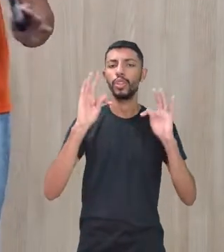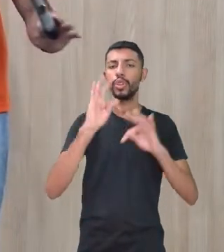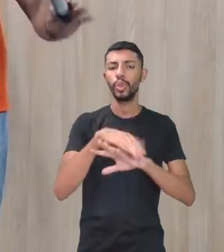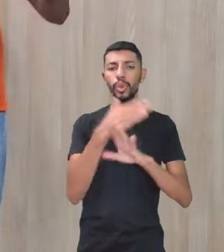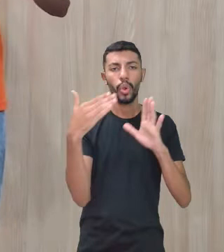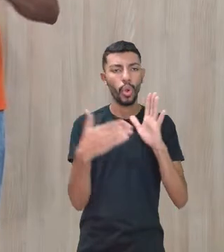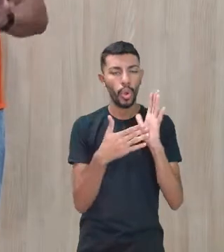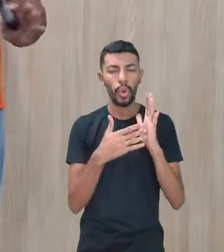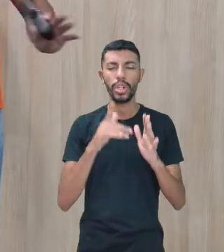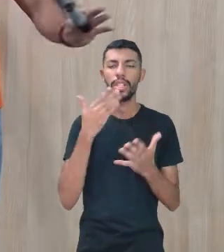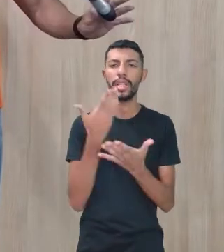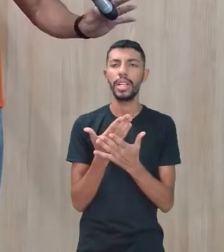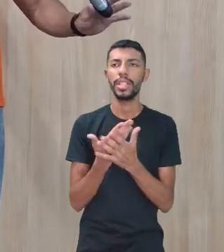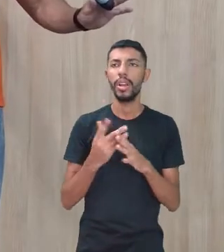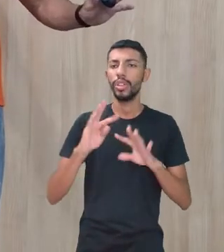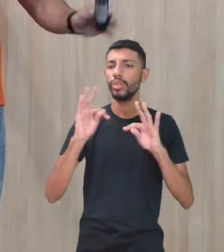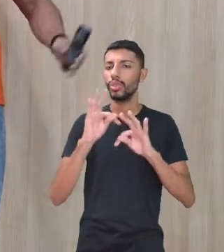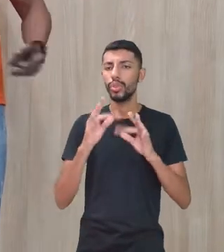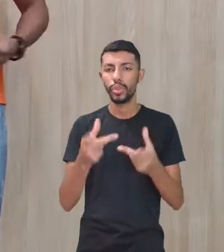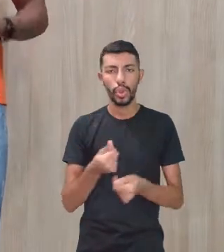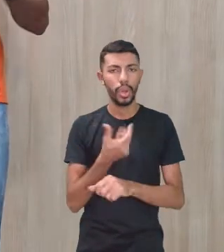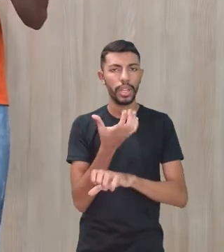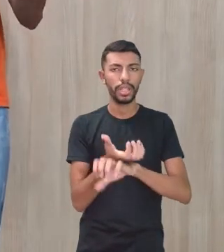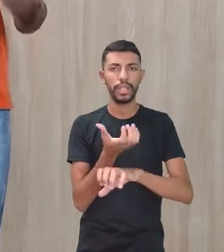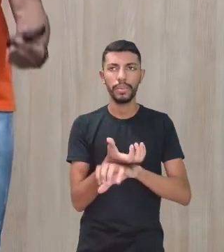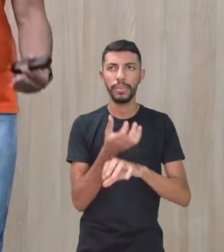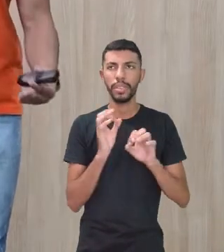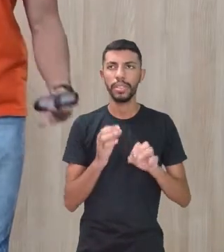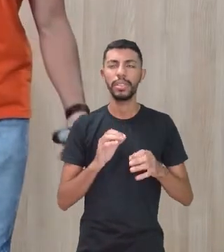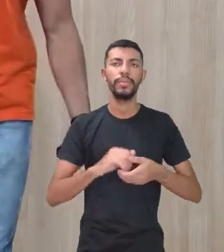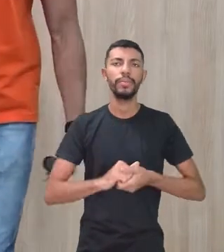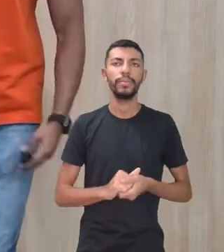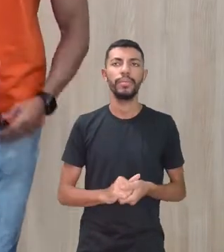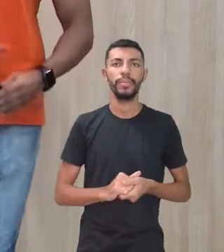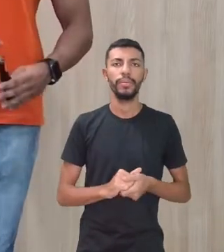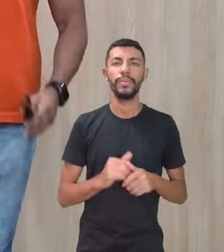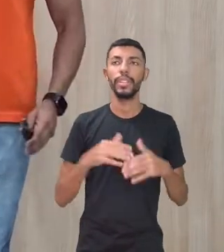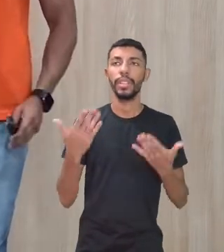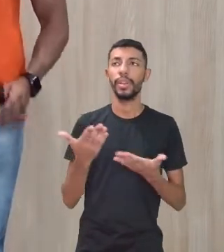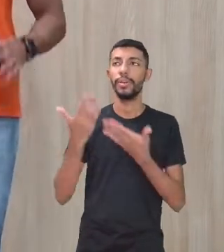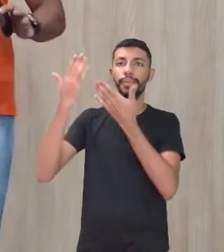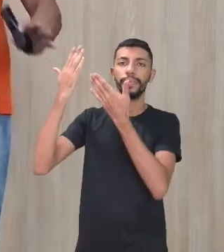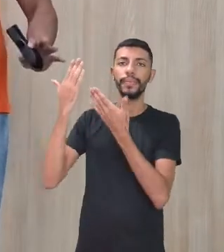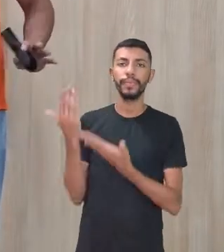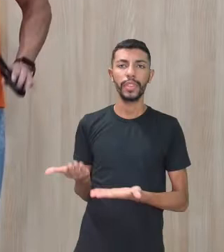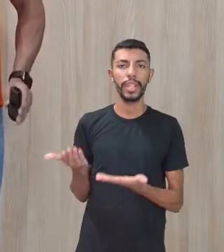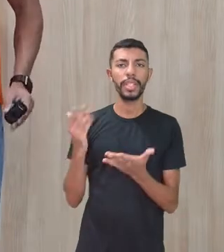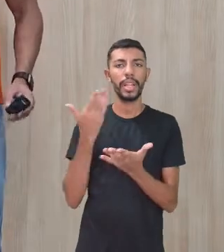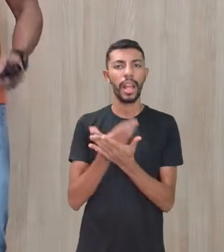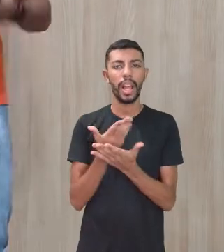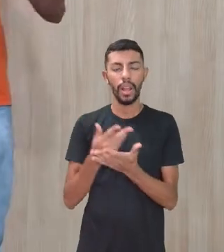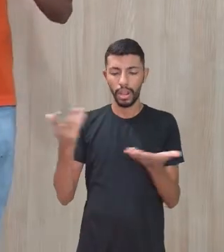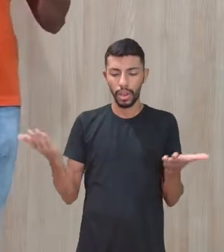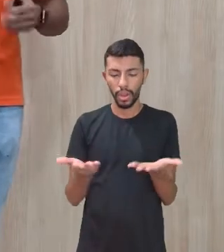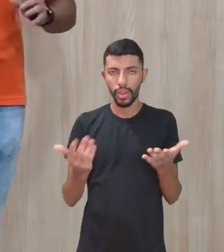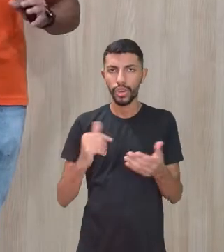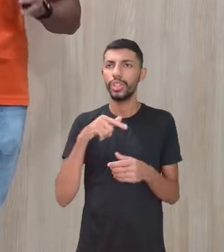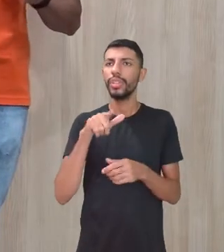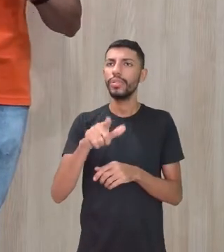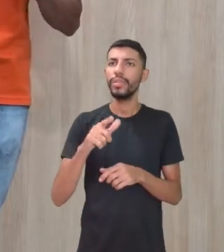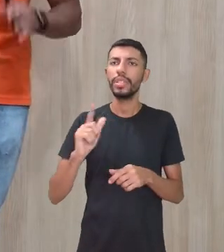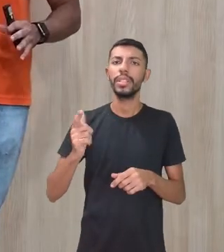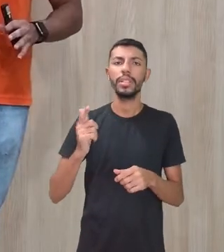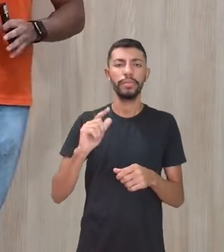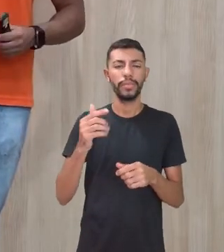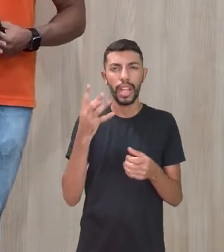as aulas, de todas as disciplinas. Então, essa aula que você está vendo agora, acessa daqui a umas 2 horinhas, o pessoal do TI já tem